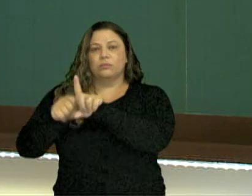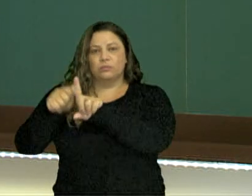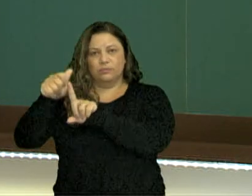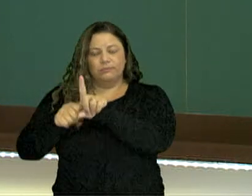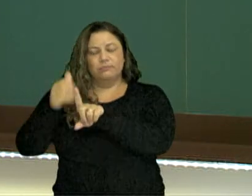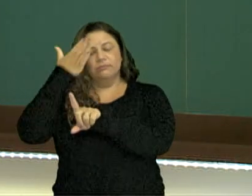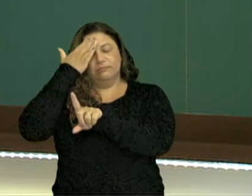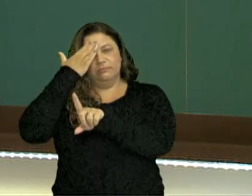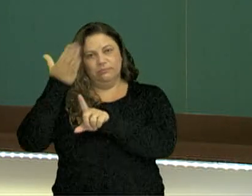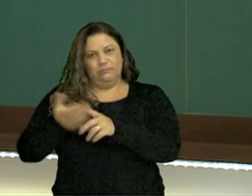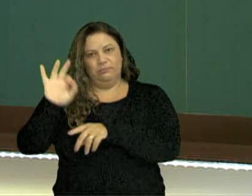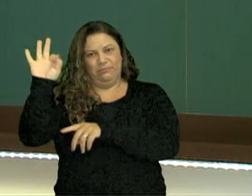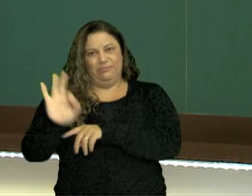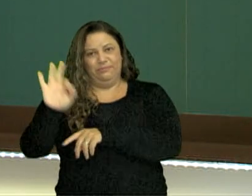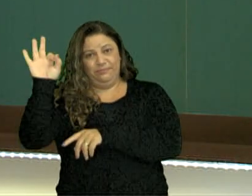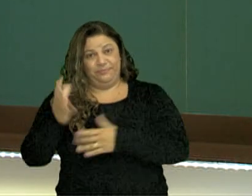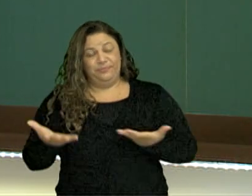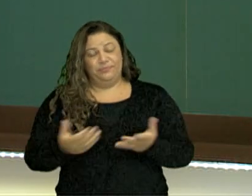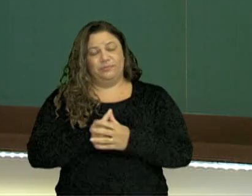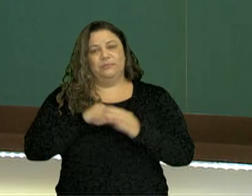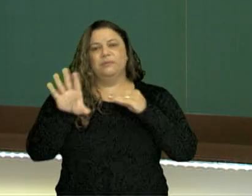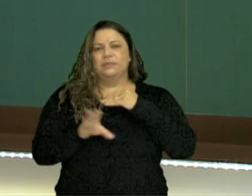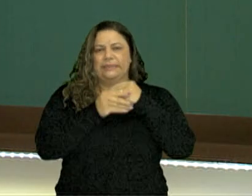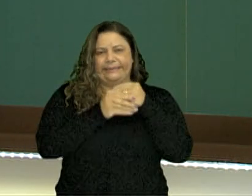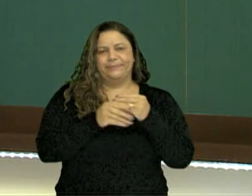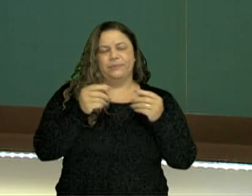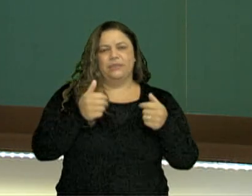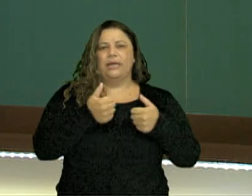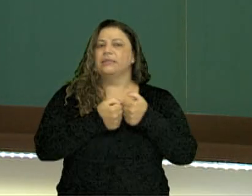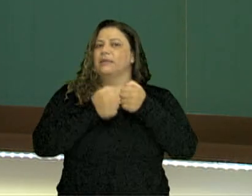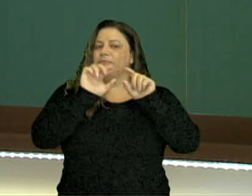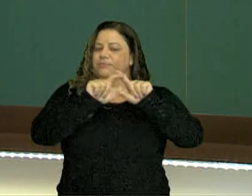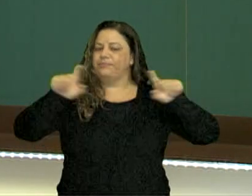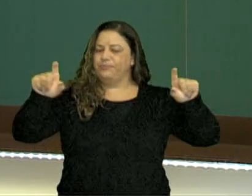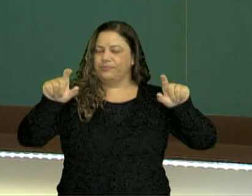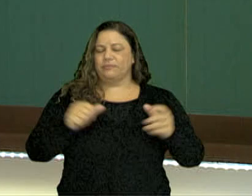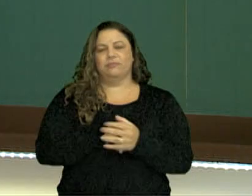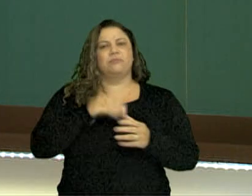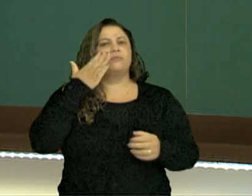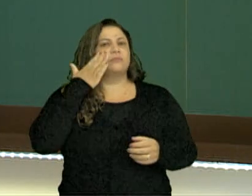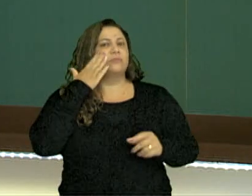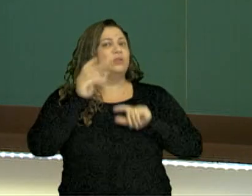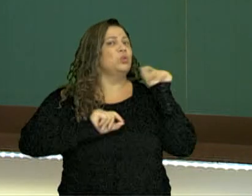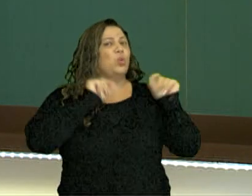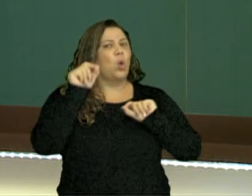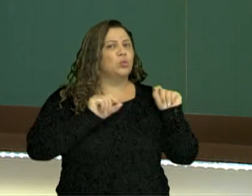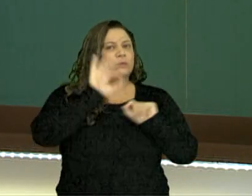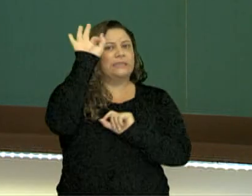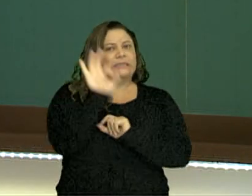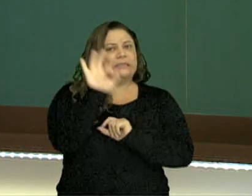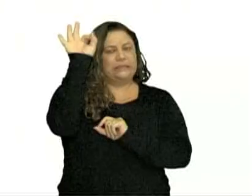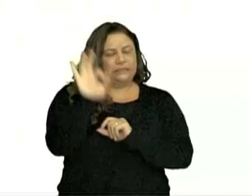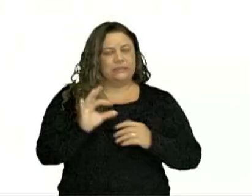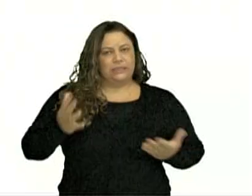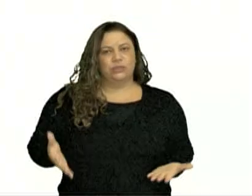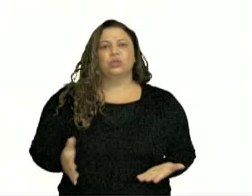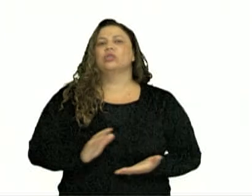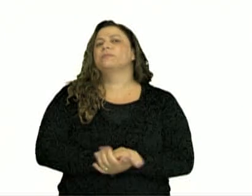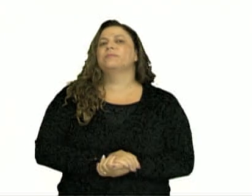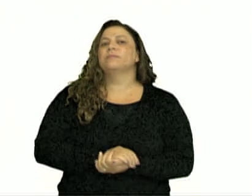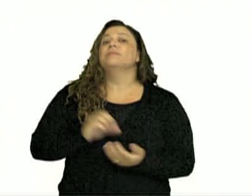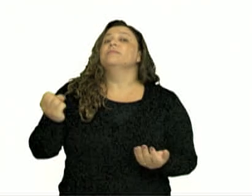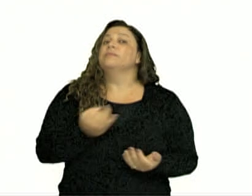saber da taxa, aplicado à fórmula. Nesse caso, nós queremos saber qual seria essa taxa aqui.